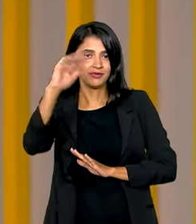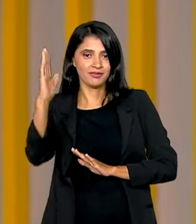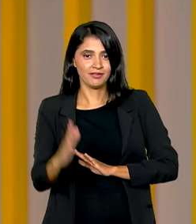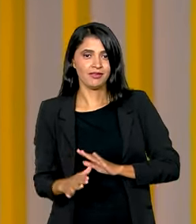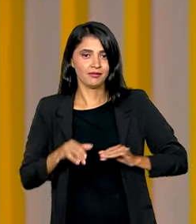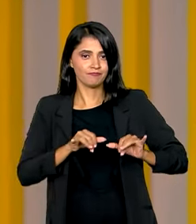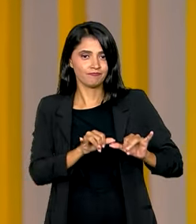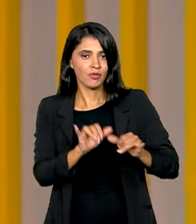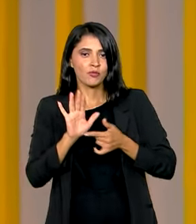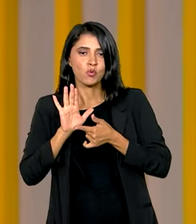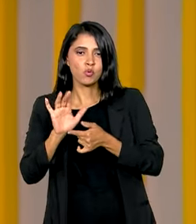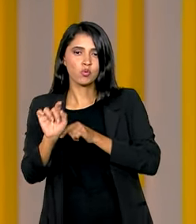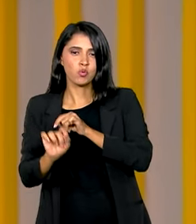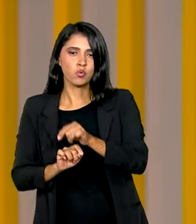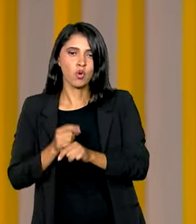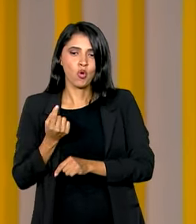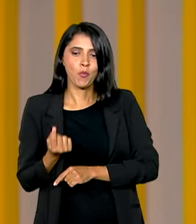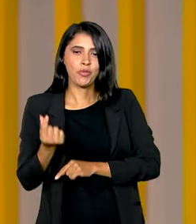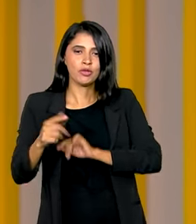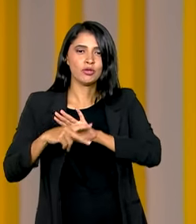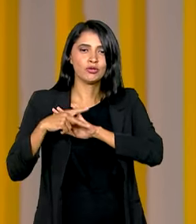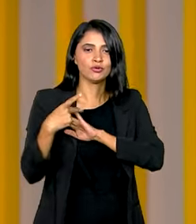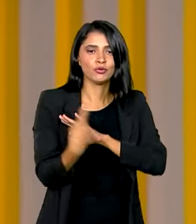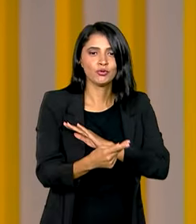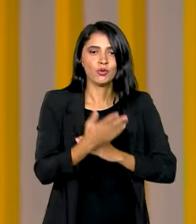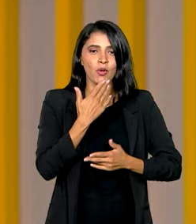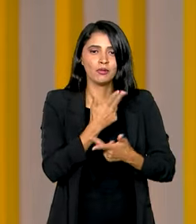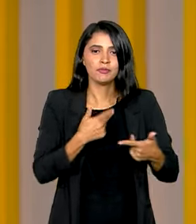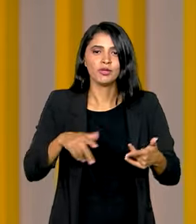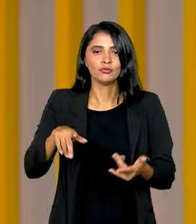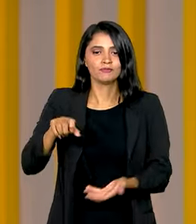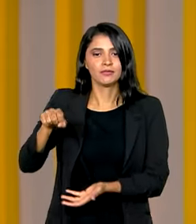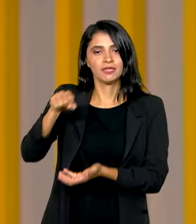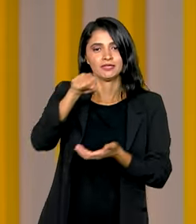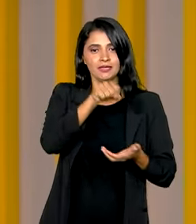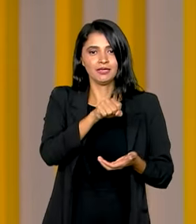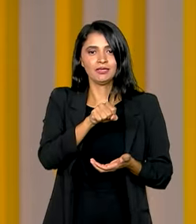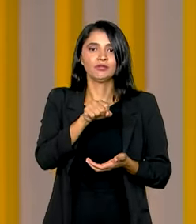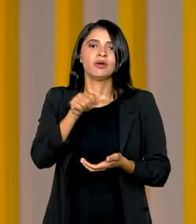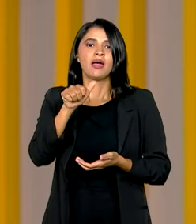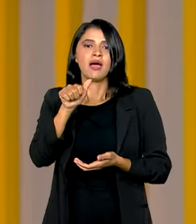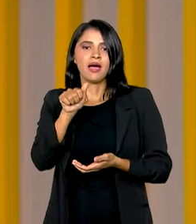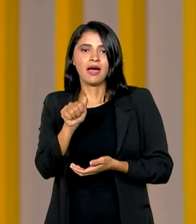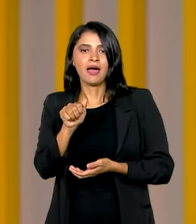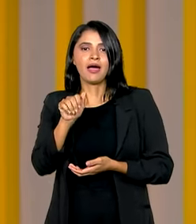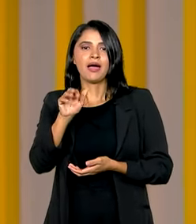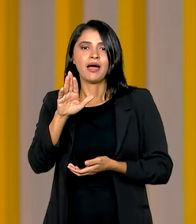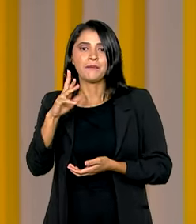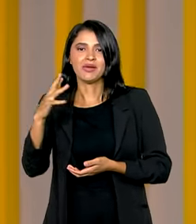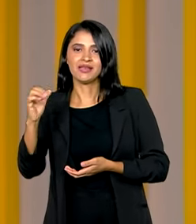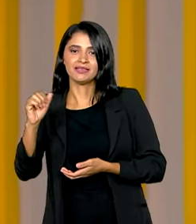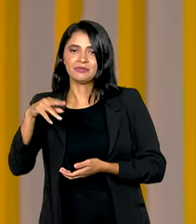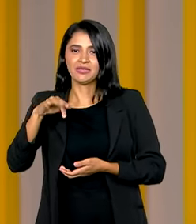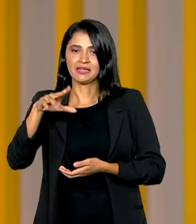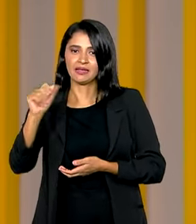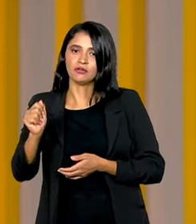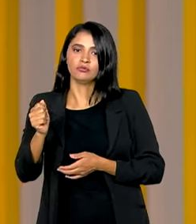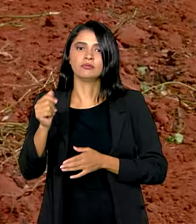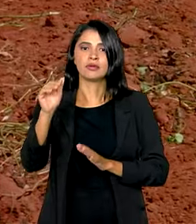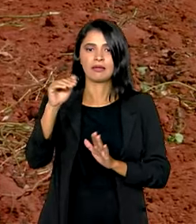Supermercados mostrou que os preços dos alimentos da cesta básica da Abras Mercado caiu mais de